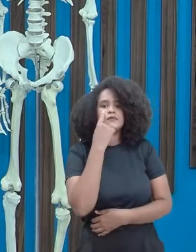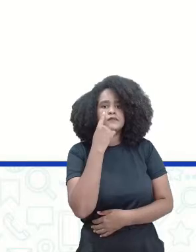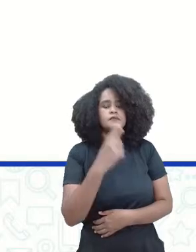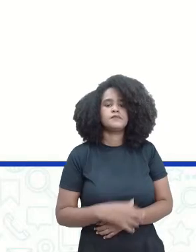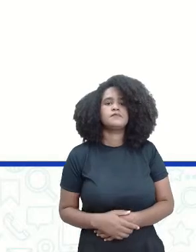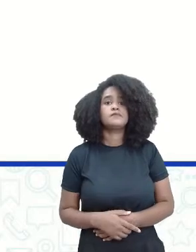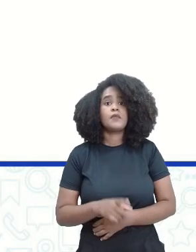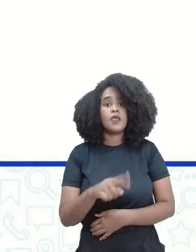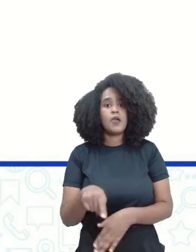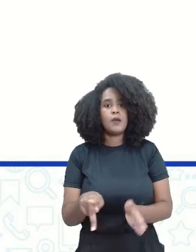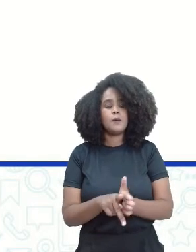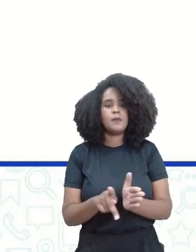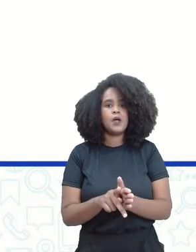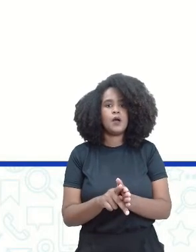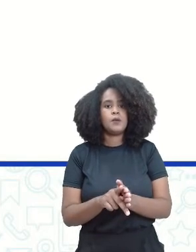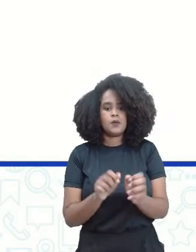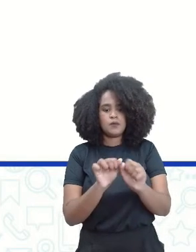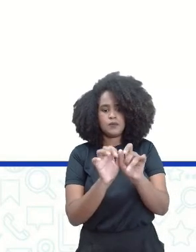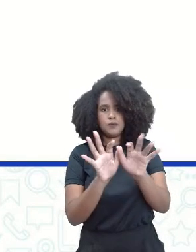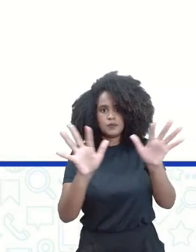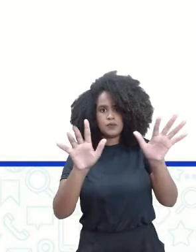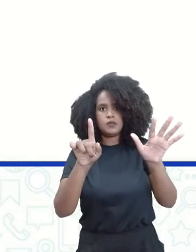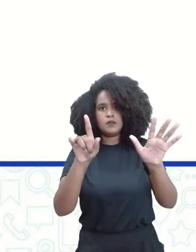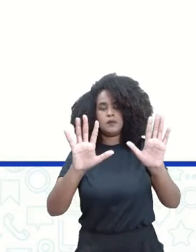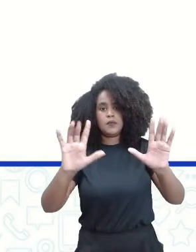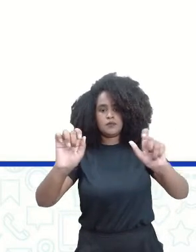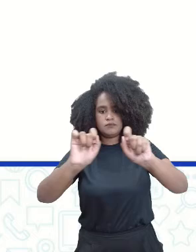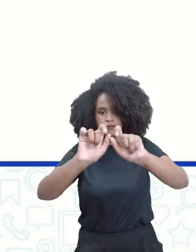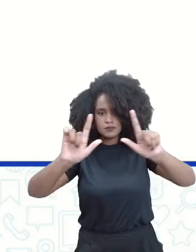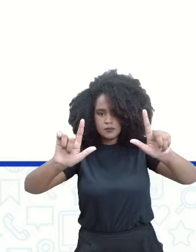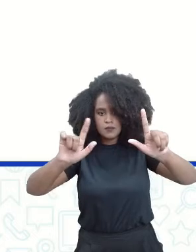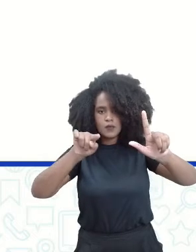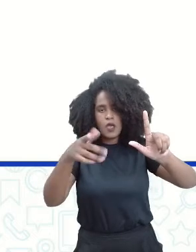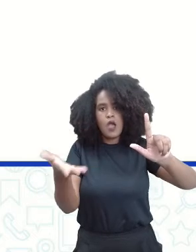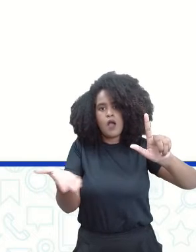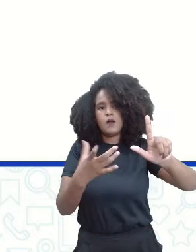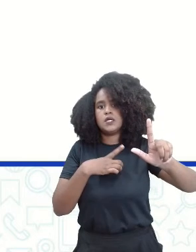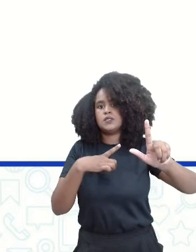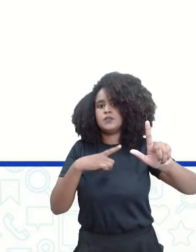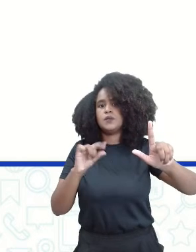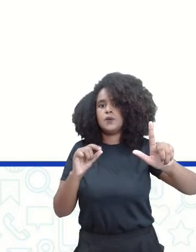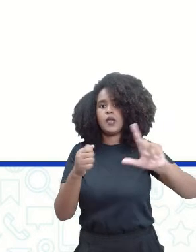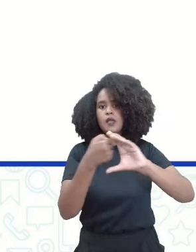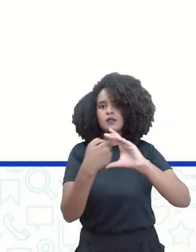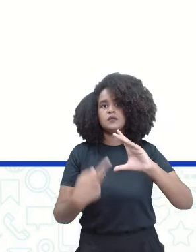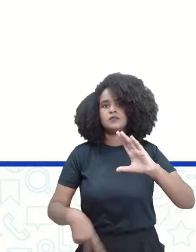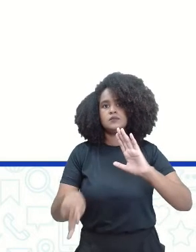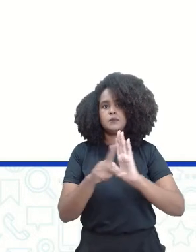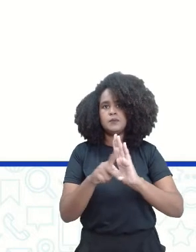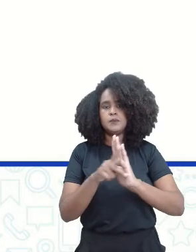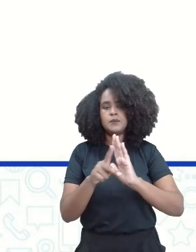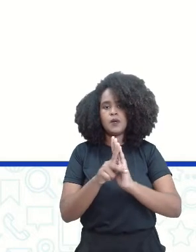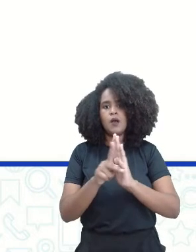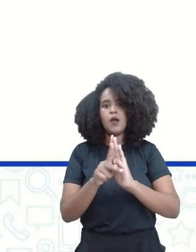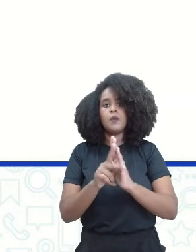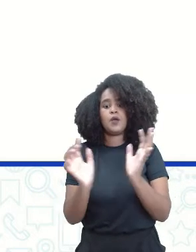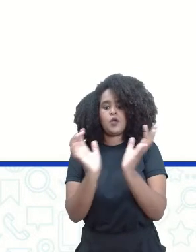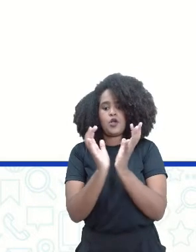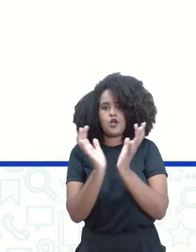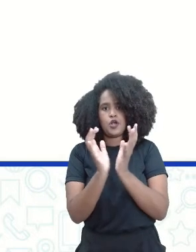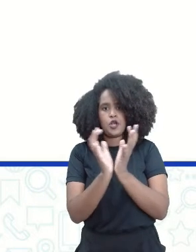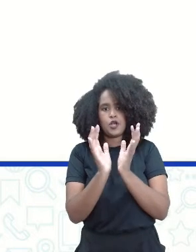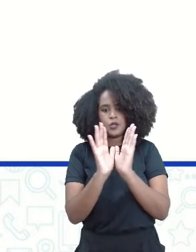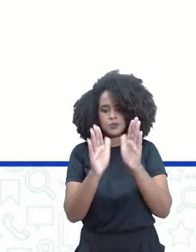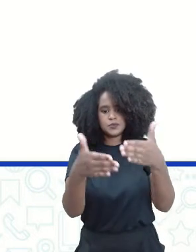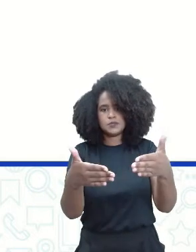um recorte daquela árvore de Darwin. E aí, nesse recorte, o que é que nós temos? As características que são